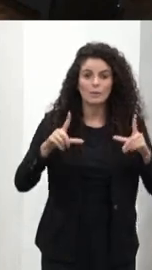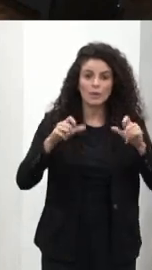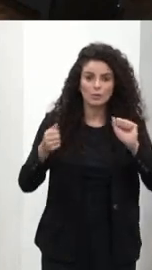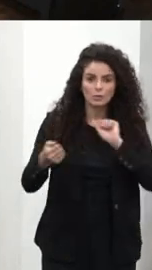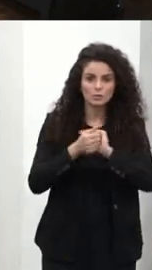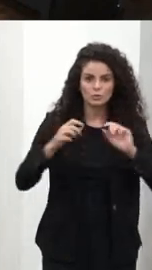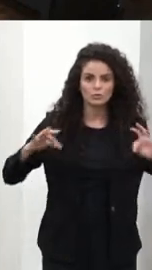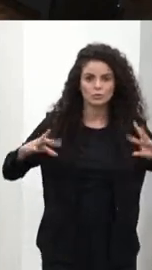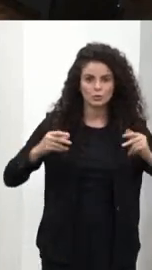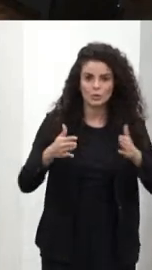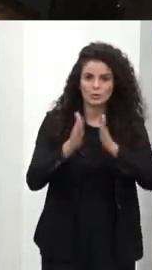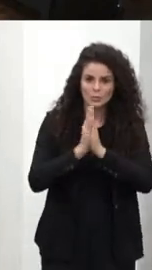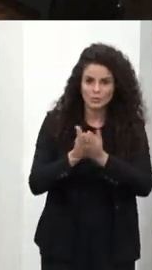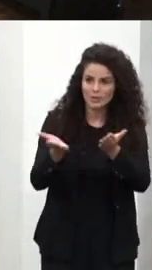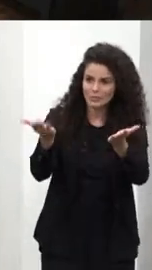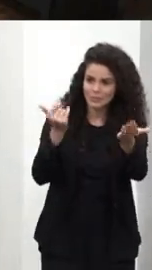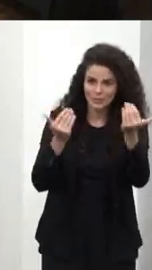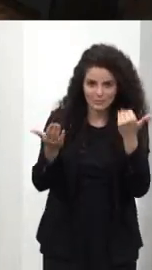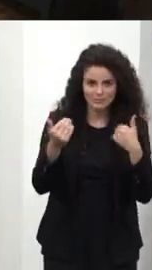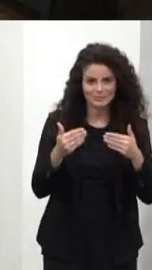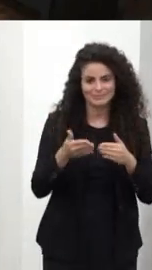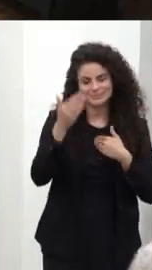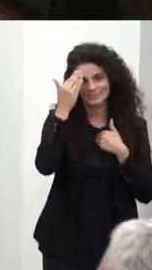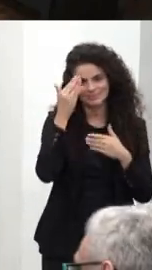é isso beleza obrigado gente